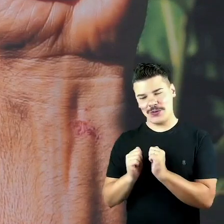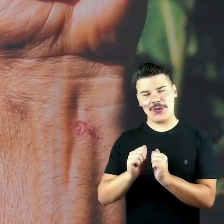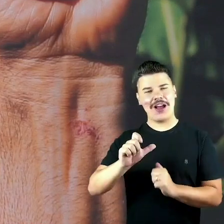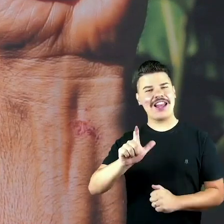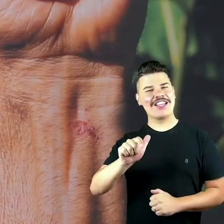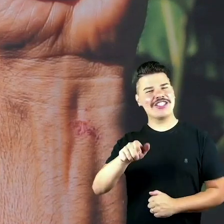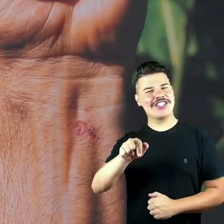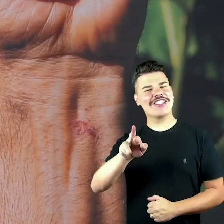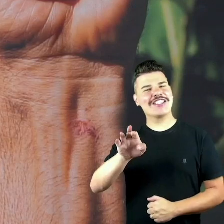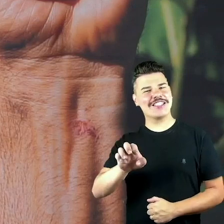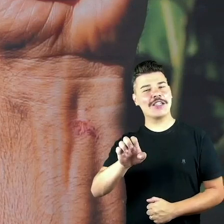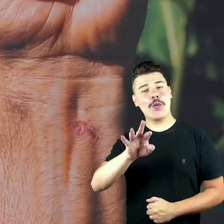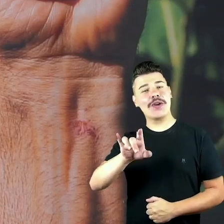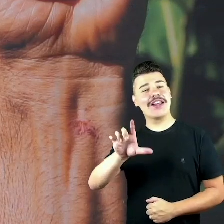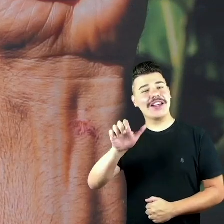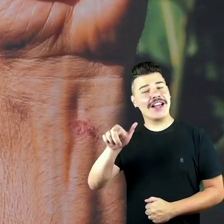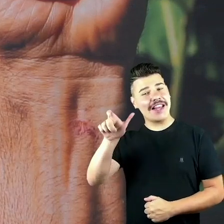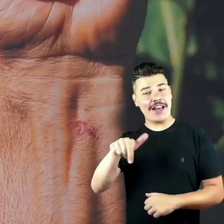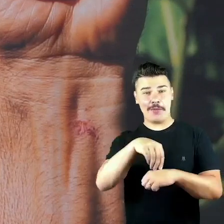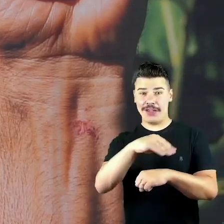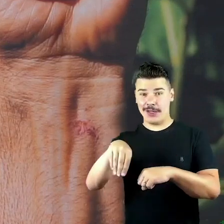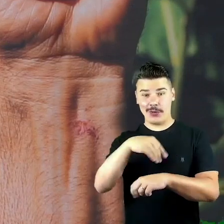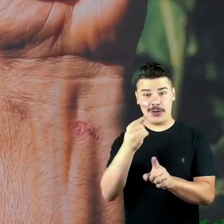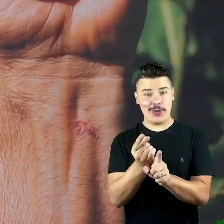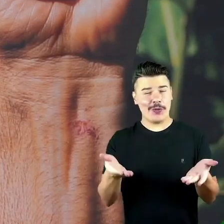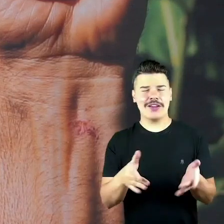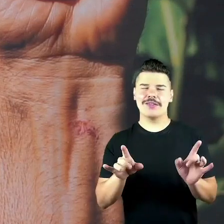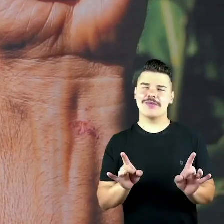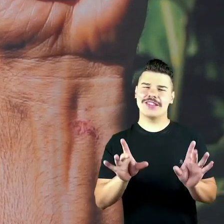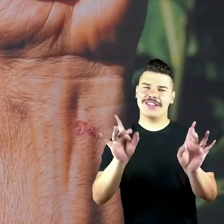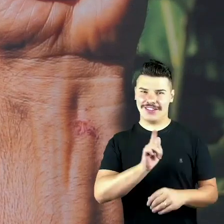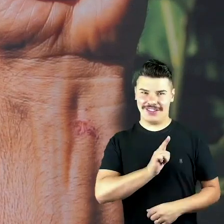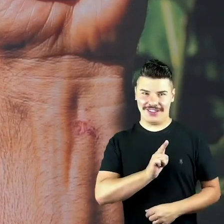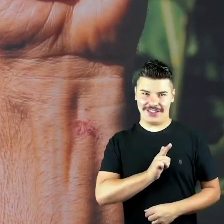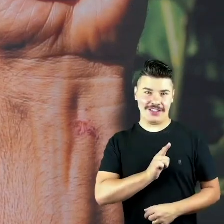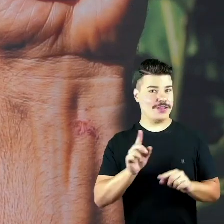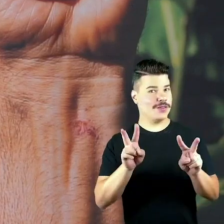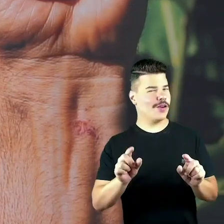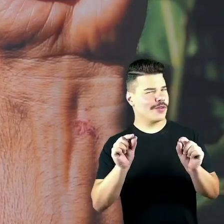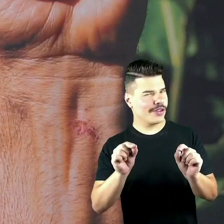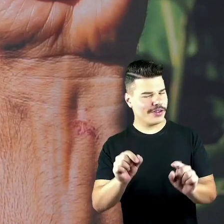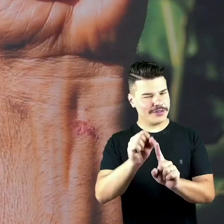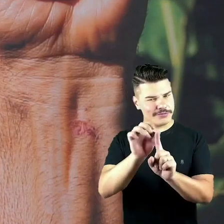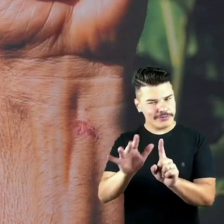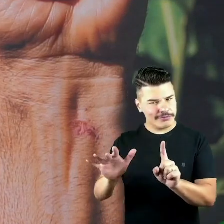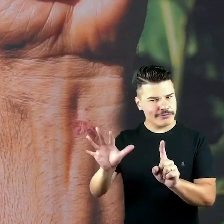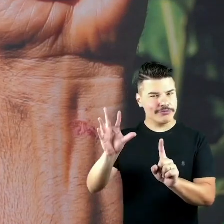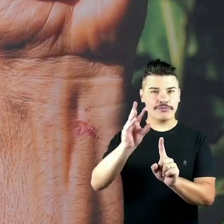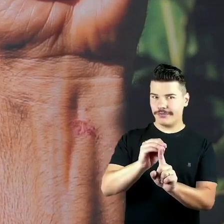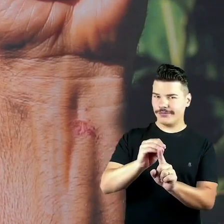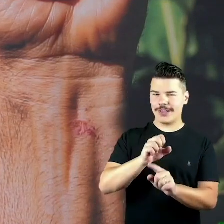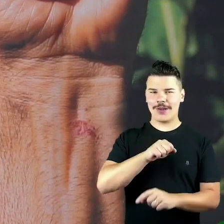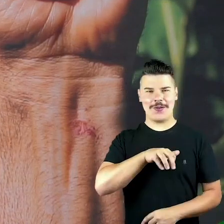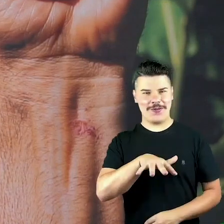parceiro Alexandre Wheeler, que é o mediador desse encontro muito especial que a gente vai ter agora sobre